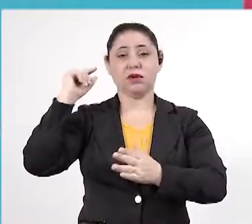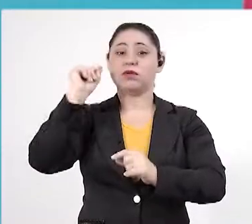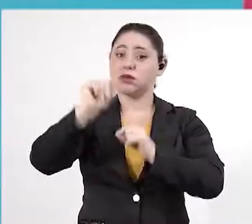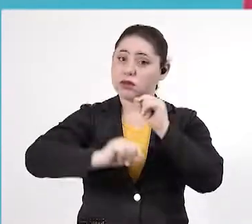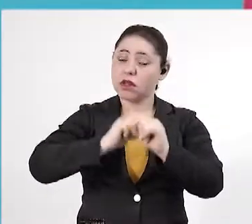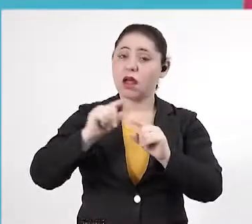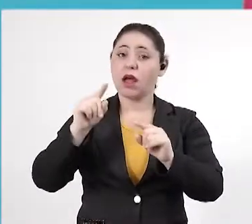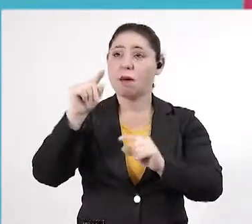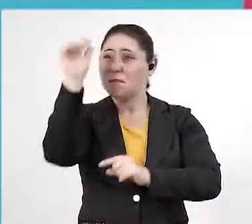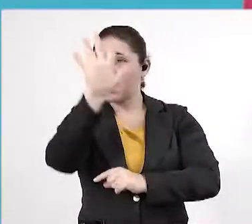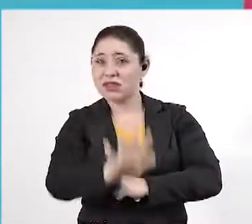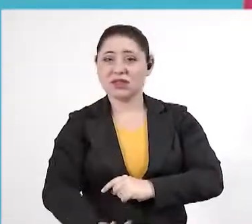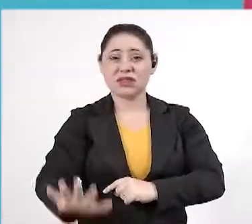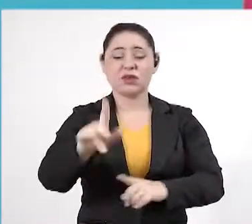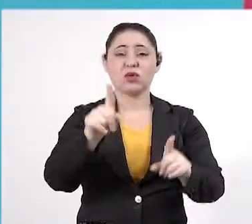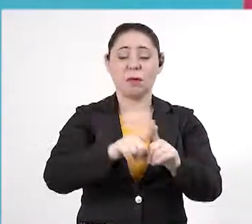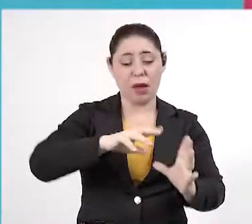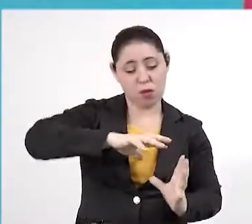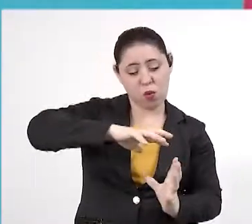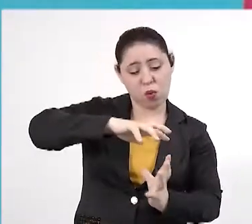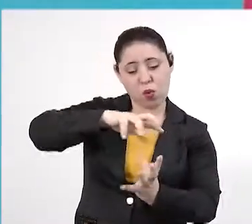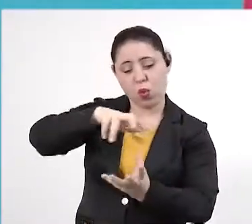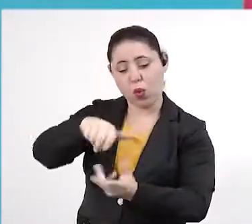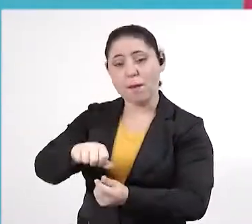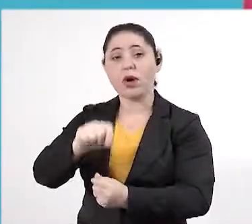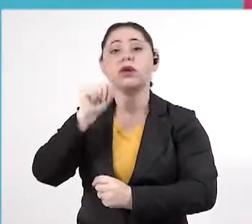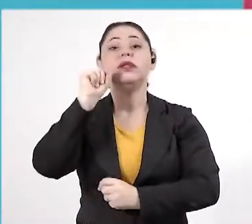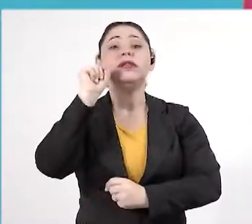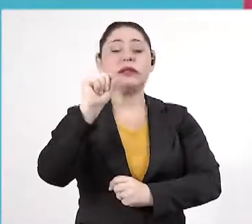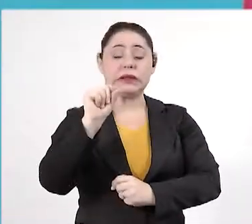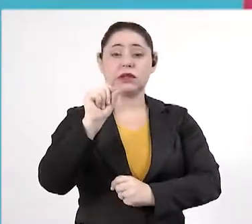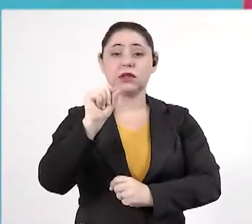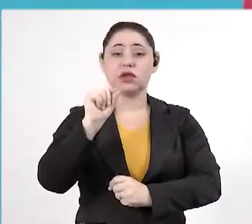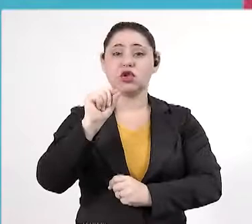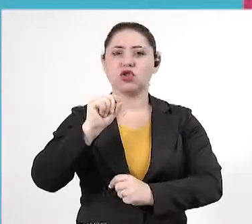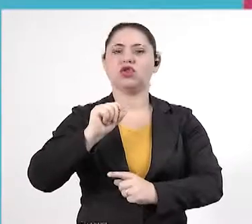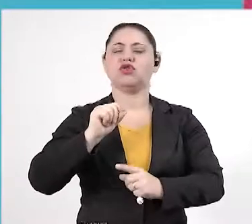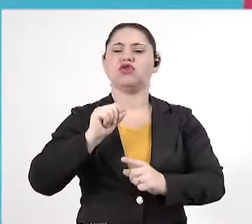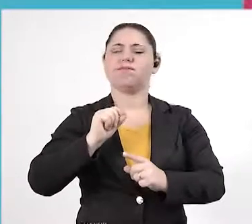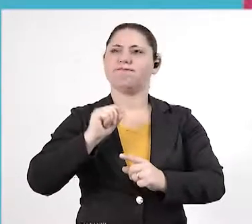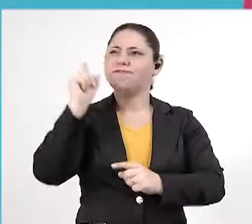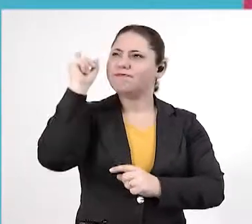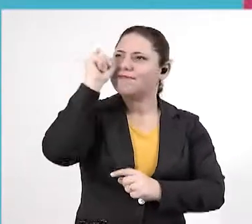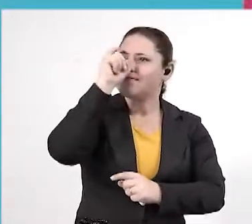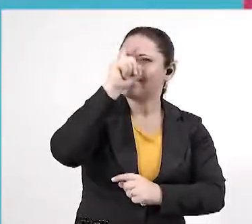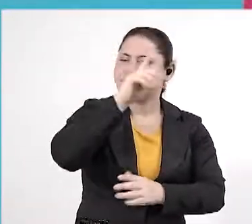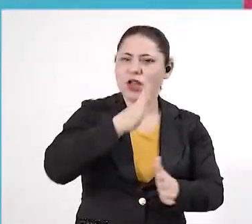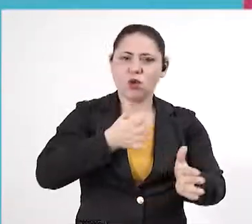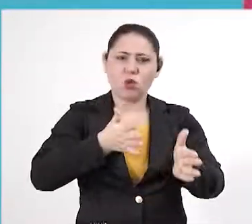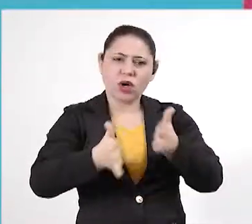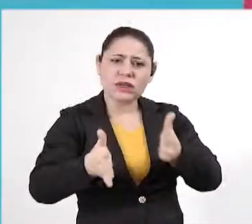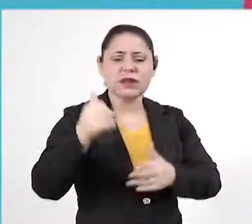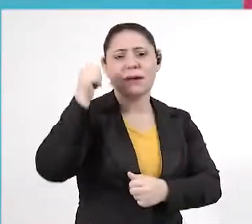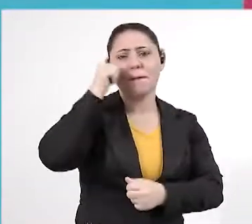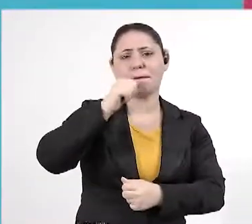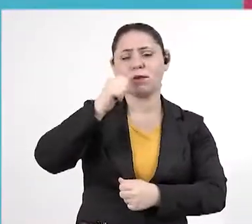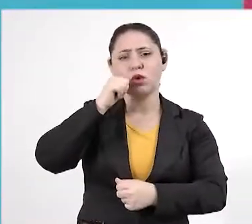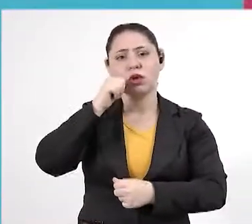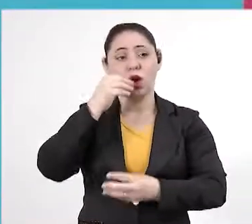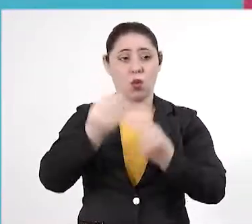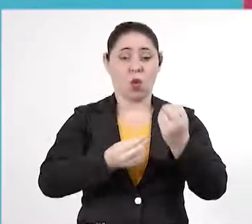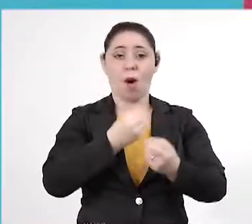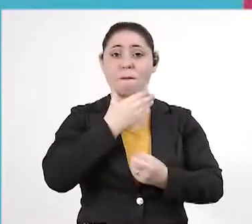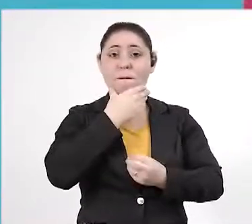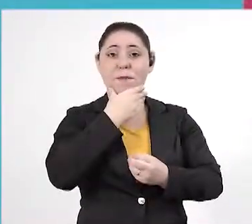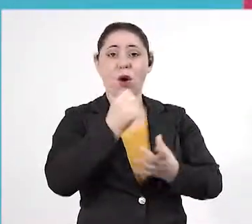só da nossa história brasileira, mas da história mundial, em que dificulta realmente o acesso das mulheres da